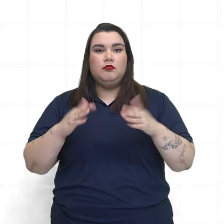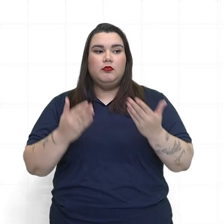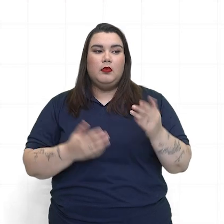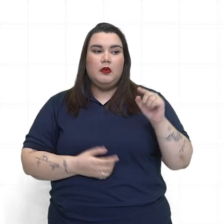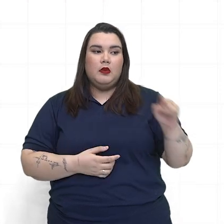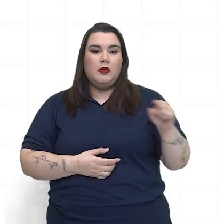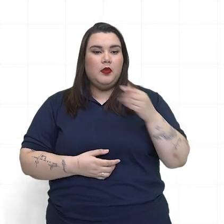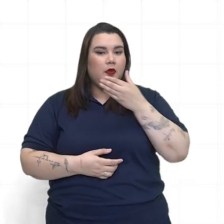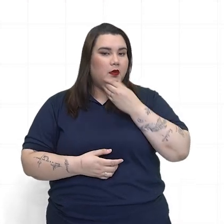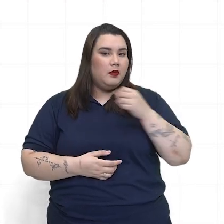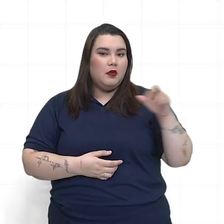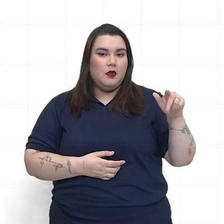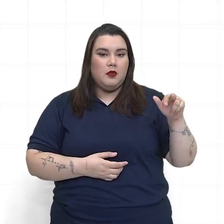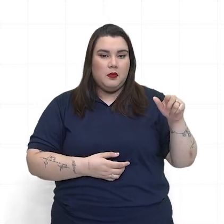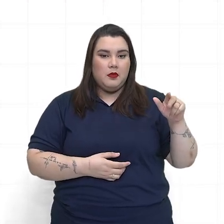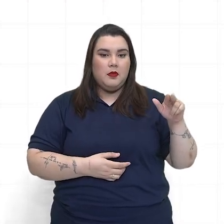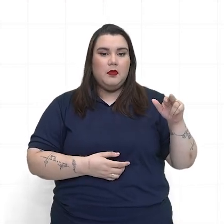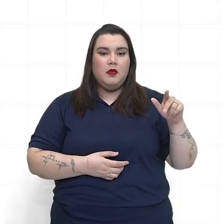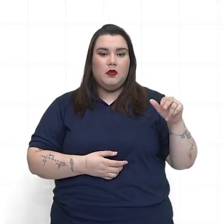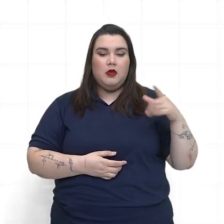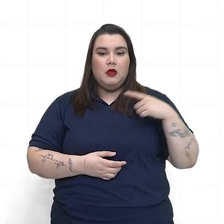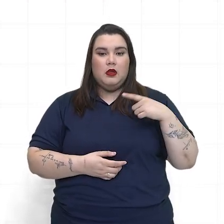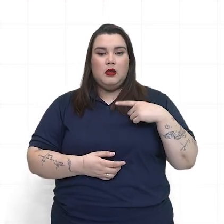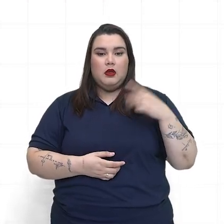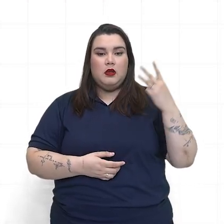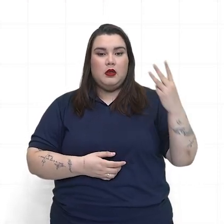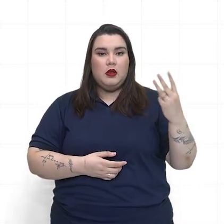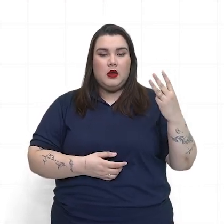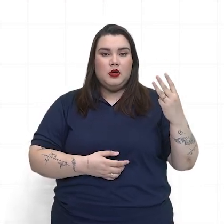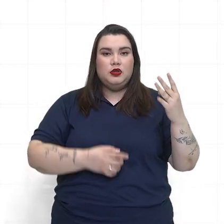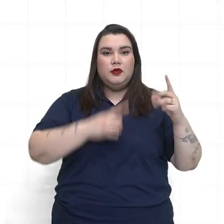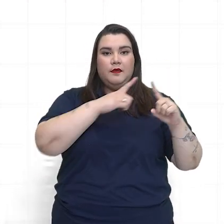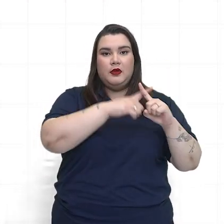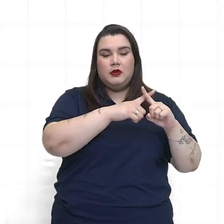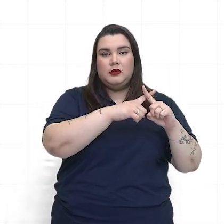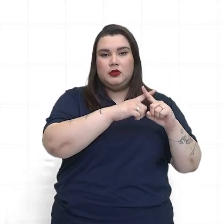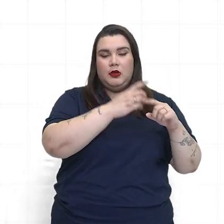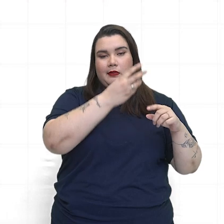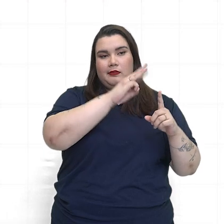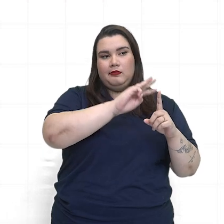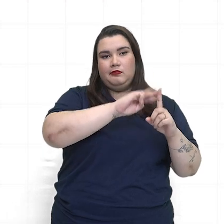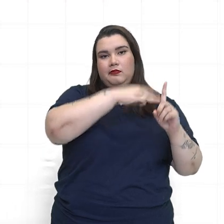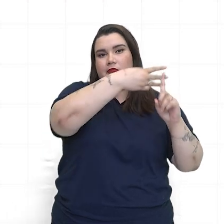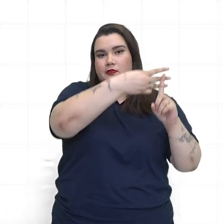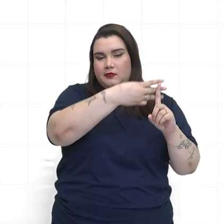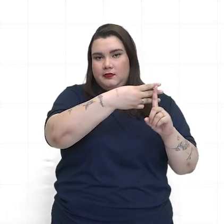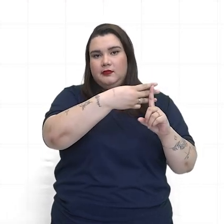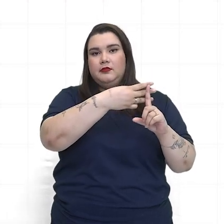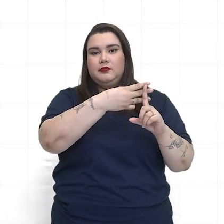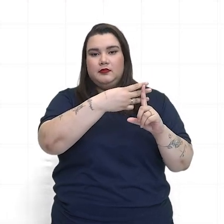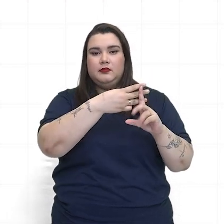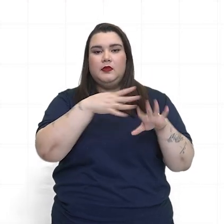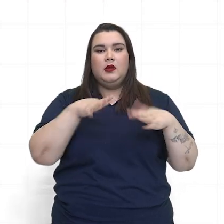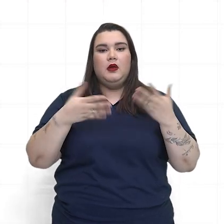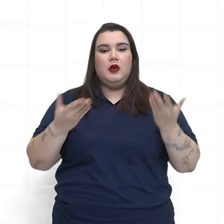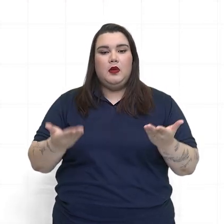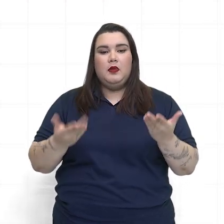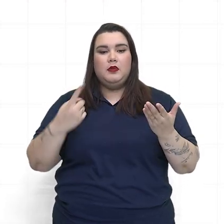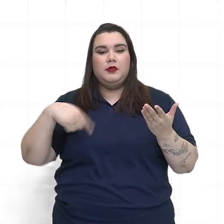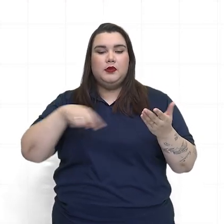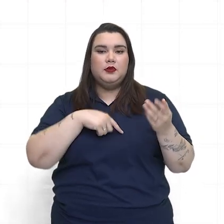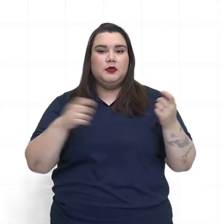seu irmão vai ficar com 3 partes. Então, nós